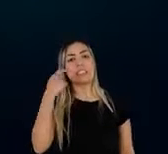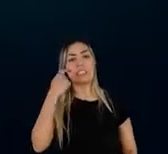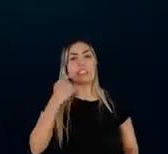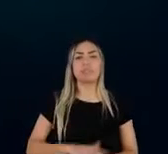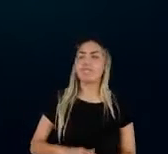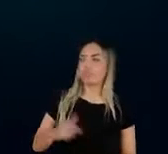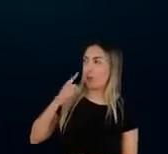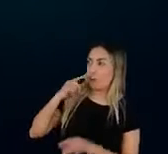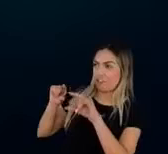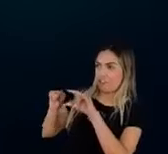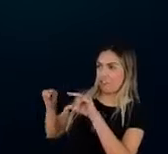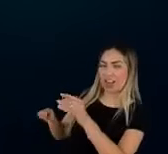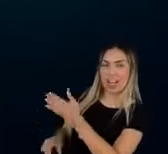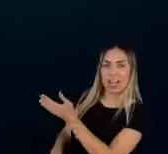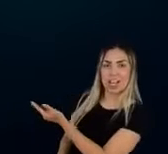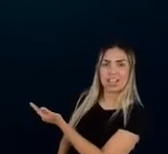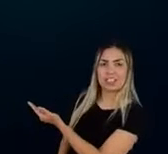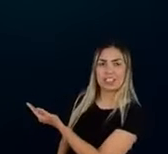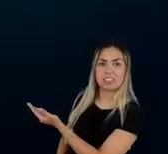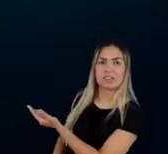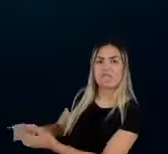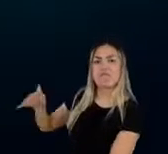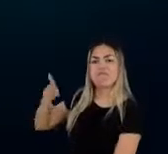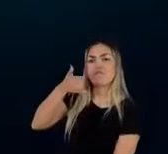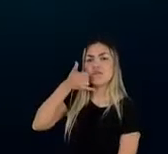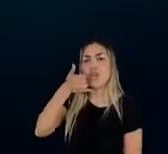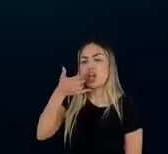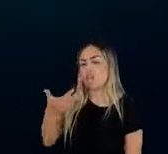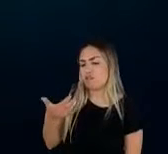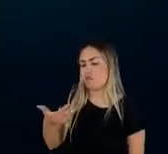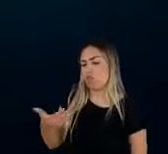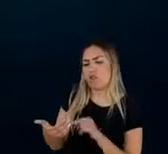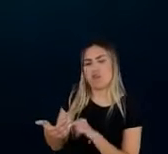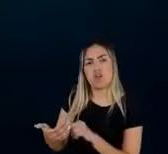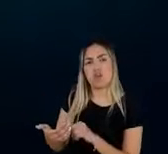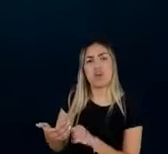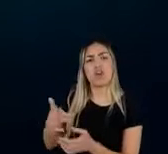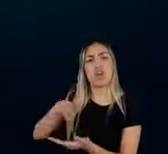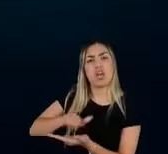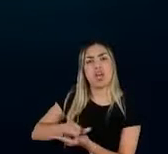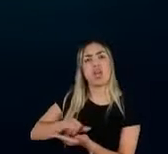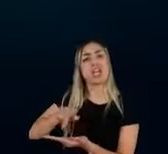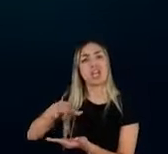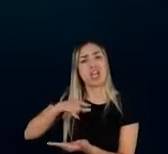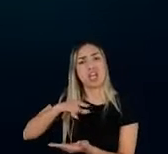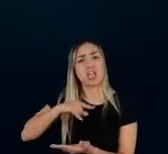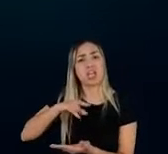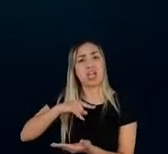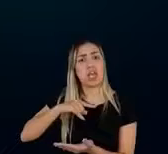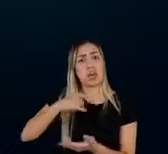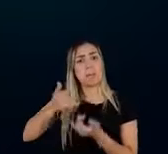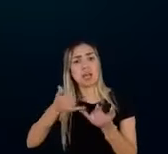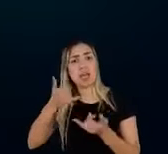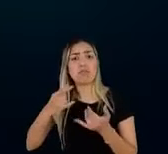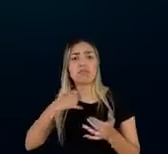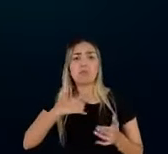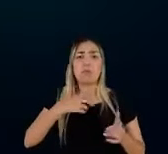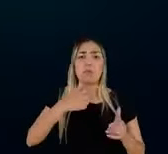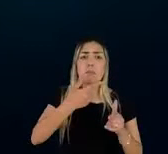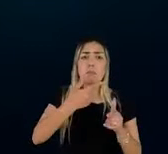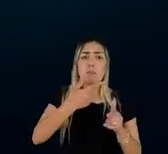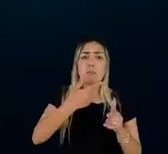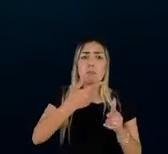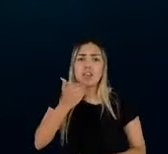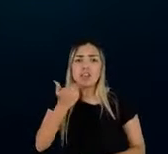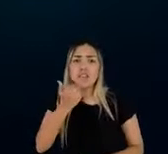telefone é um brinquedo que tem muitos defeitos para é considerado o meio sério de comunicação então a